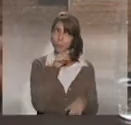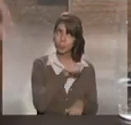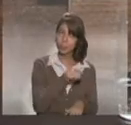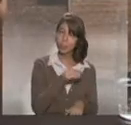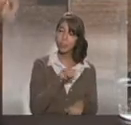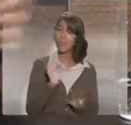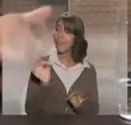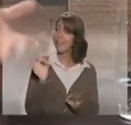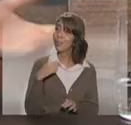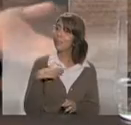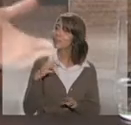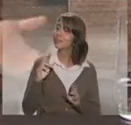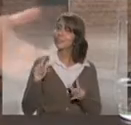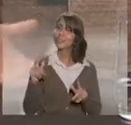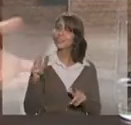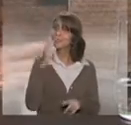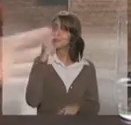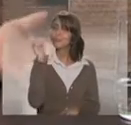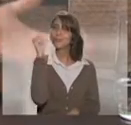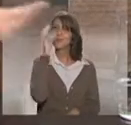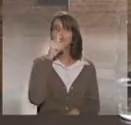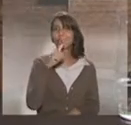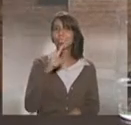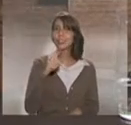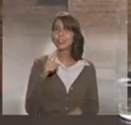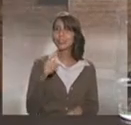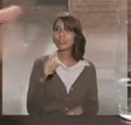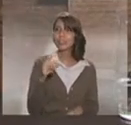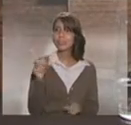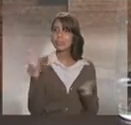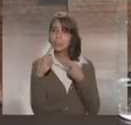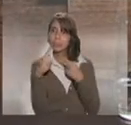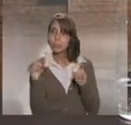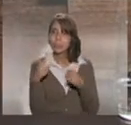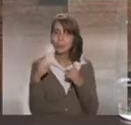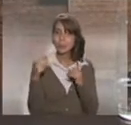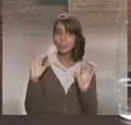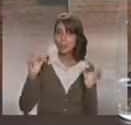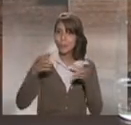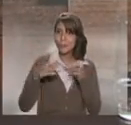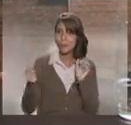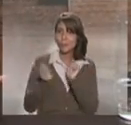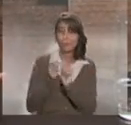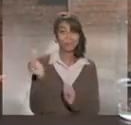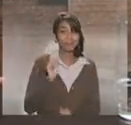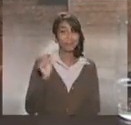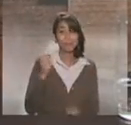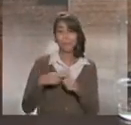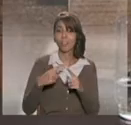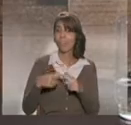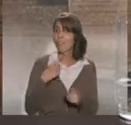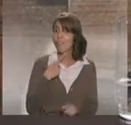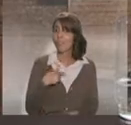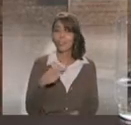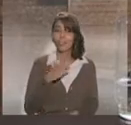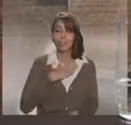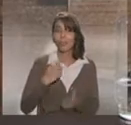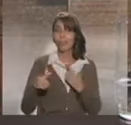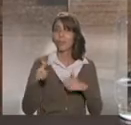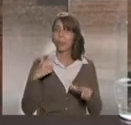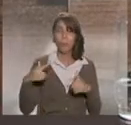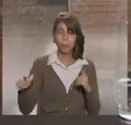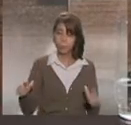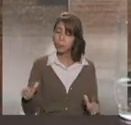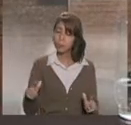dificuldade de me relacionar com música coletivamente e book é eu não gostava não gostava mesmo